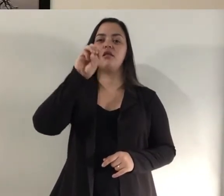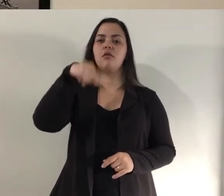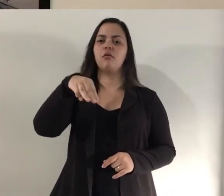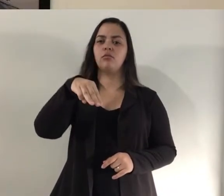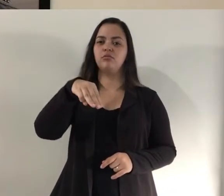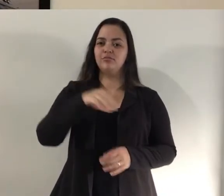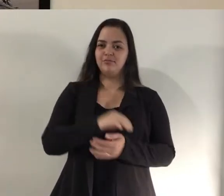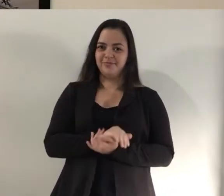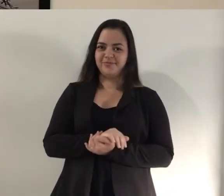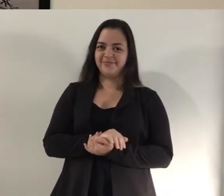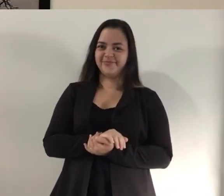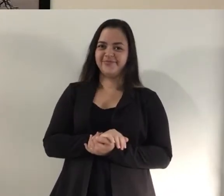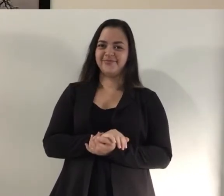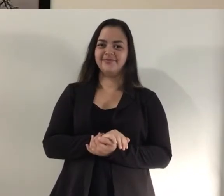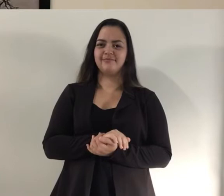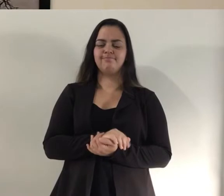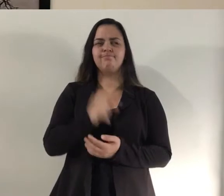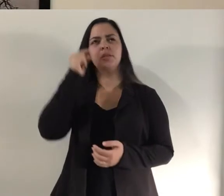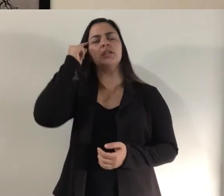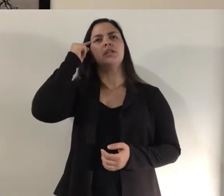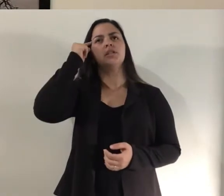Imagine naquele contexto de tormento, de repente Jesus